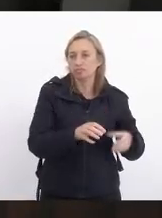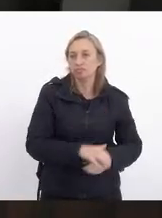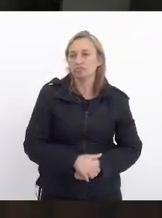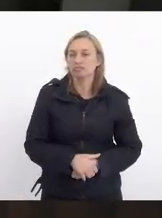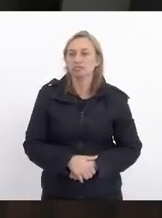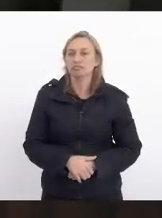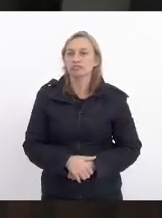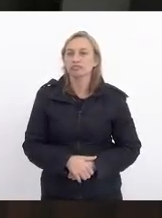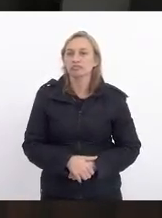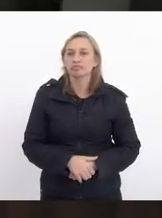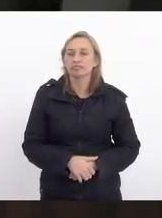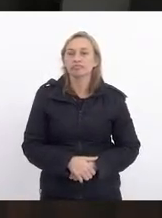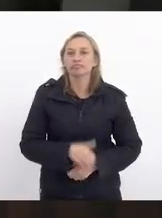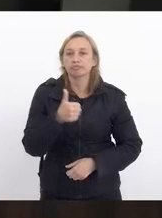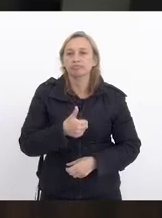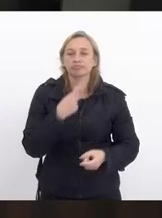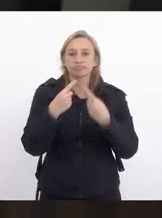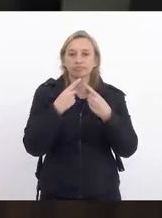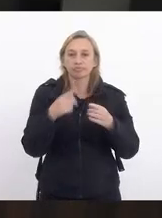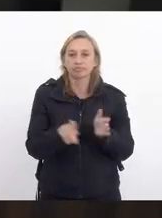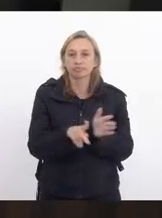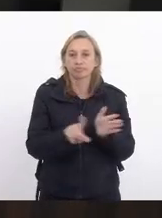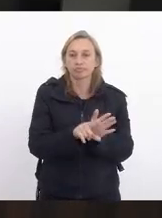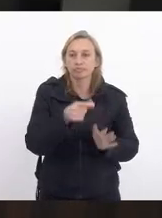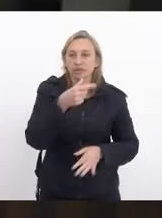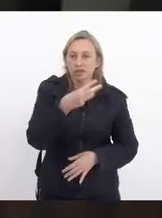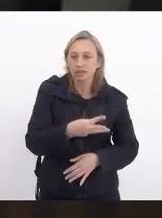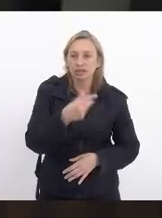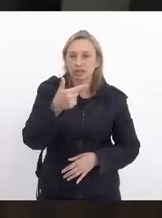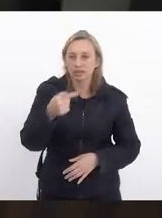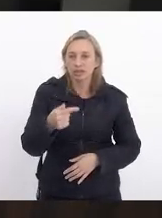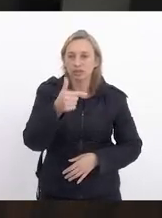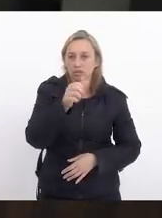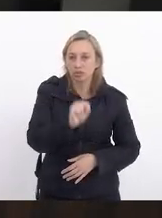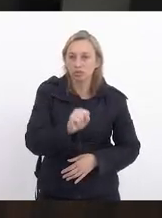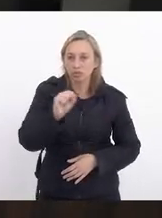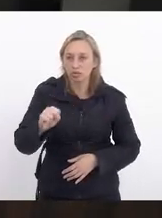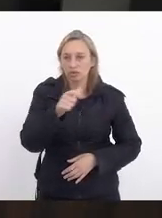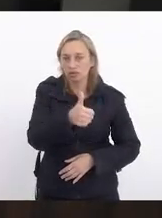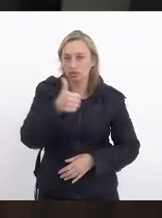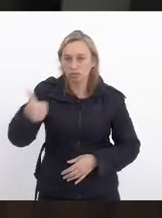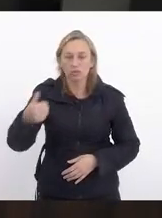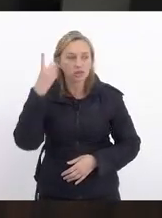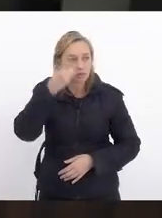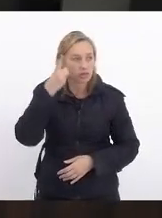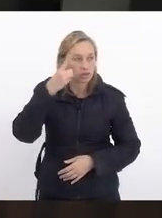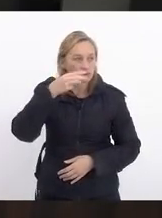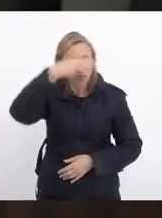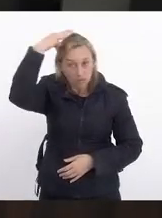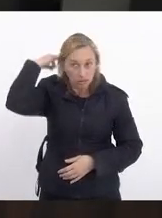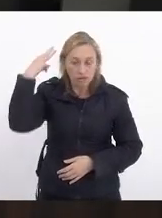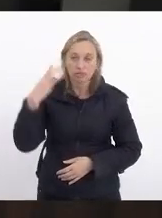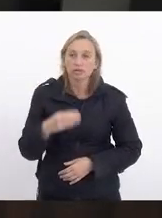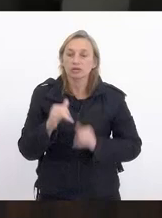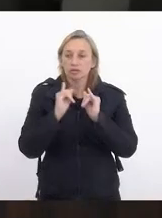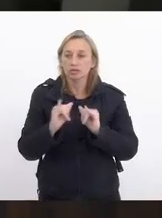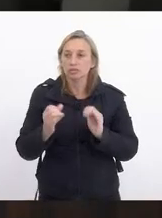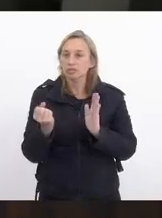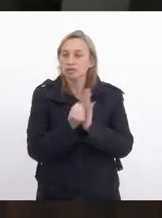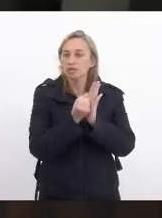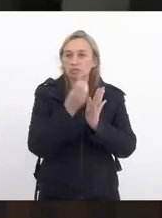comissões a primeira discussão projeto de lei 3788 de 21 de autoria do deputado Márcio Pacheco e teclado com